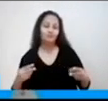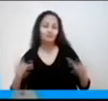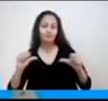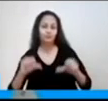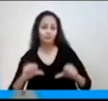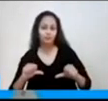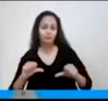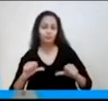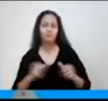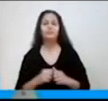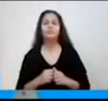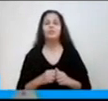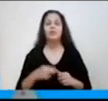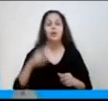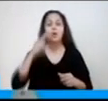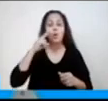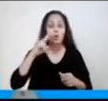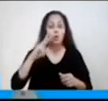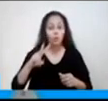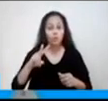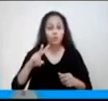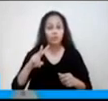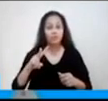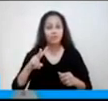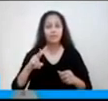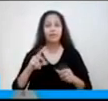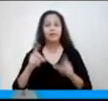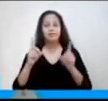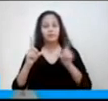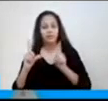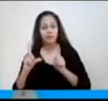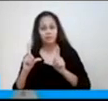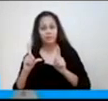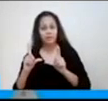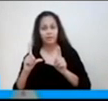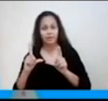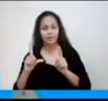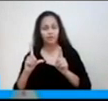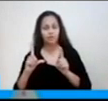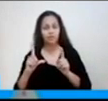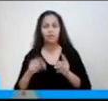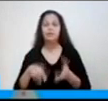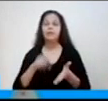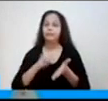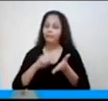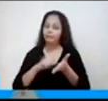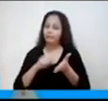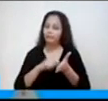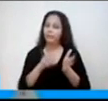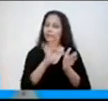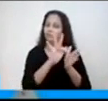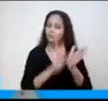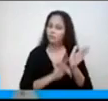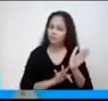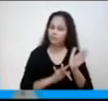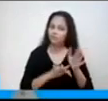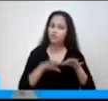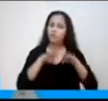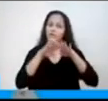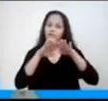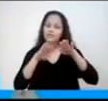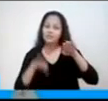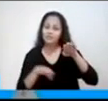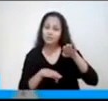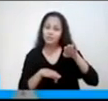urbana. A. Observe a imagem e elabore um texto pontuando as principais desigualdades